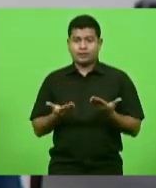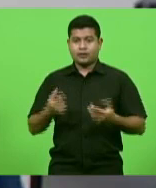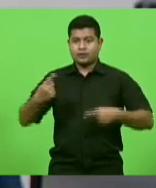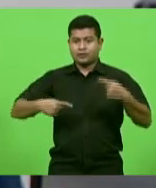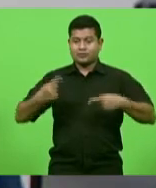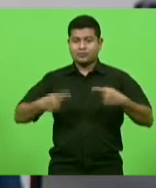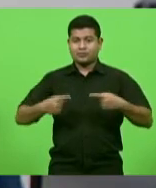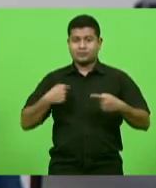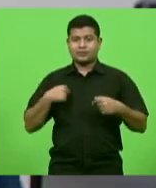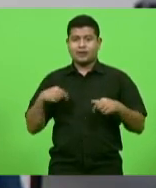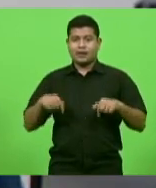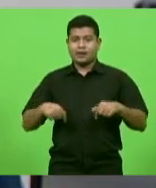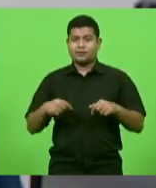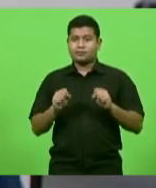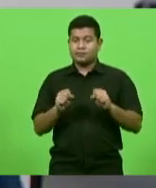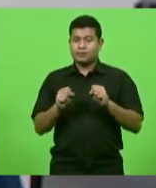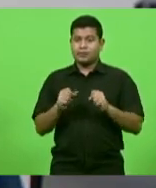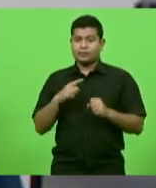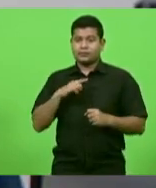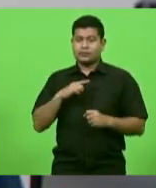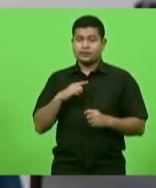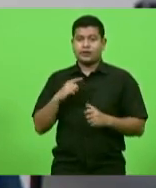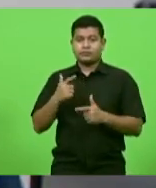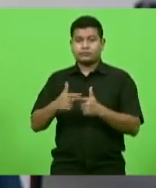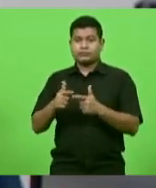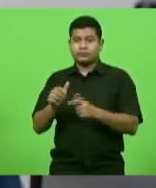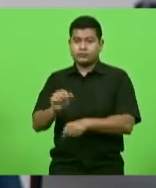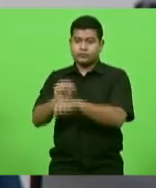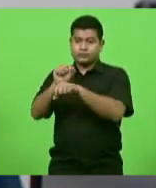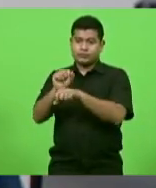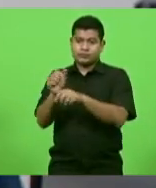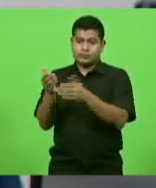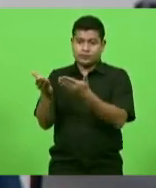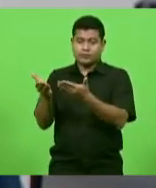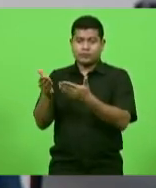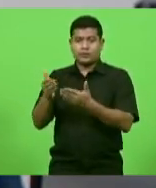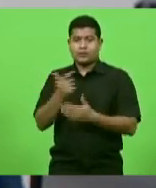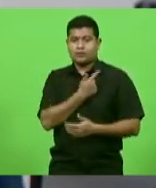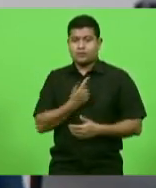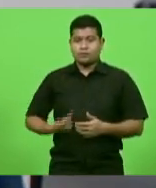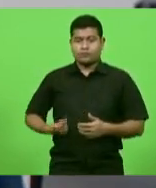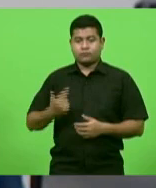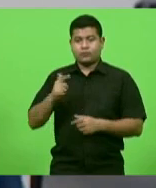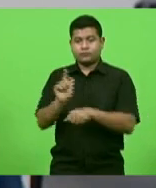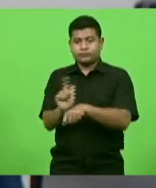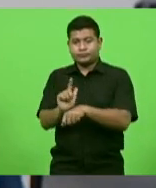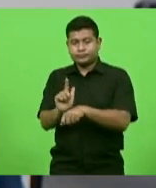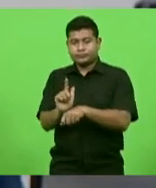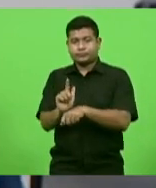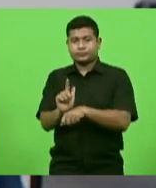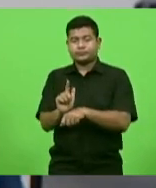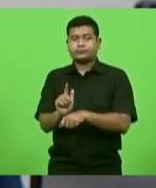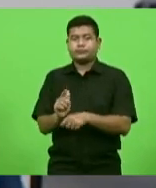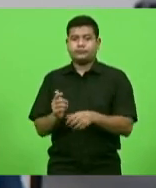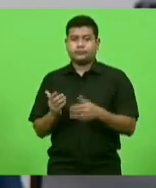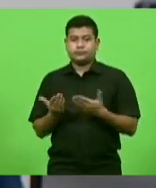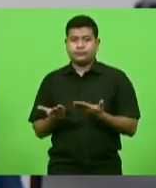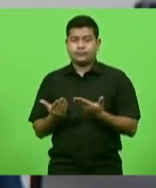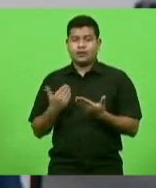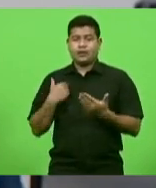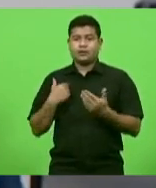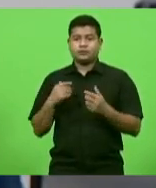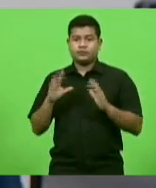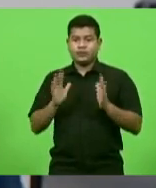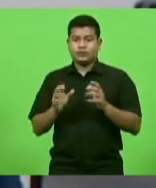e liberação pode produzir efeitos imediatos ao forma suspensão governador de suas condições estabelecidos esses parâmetros a